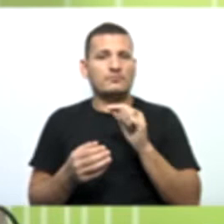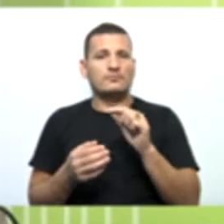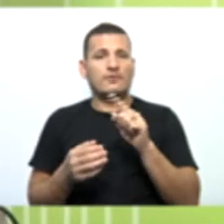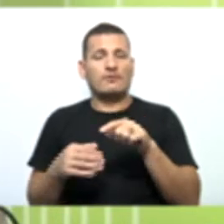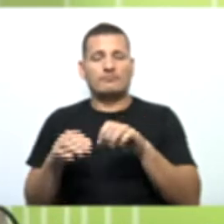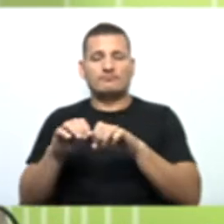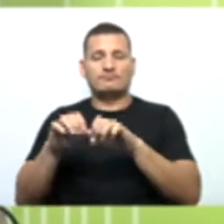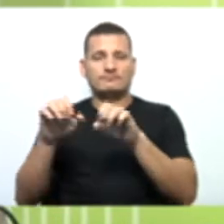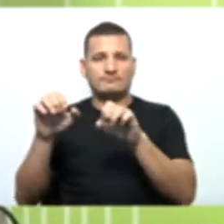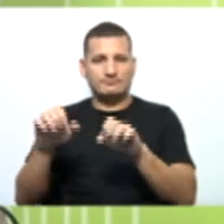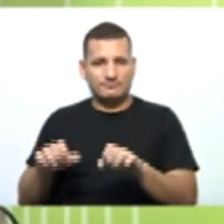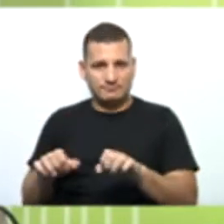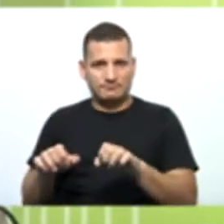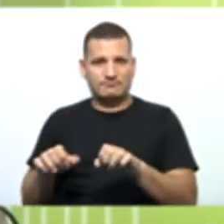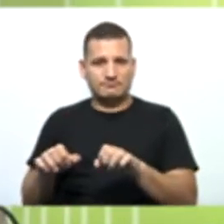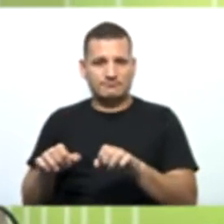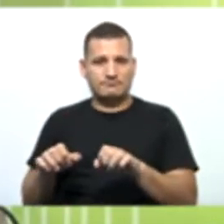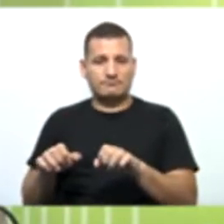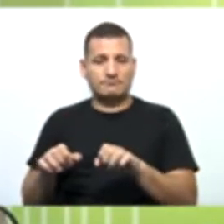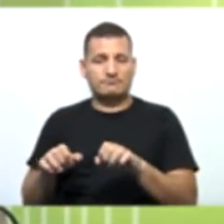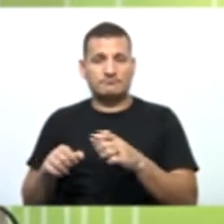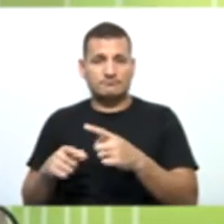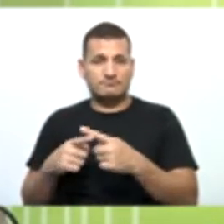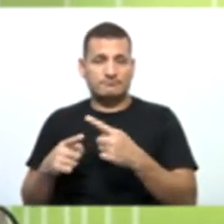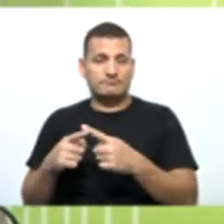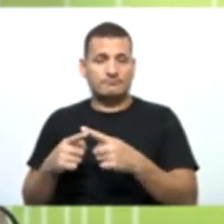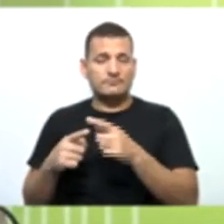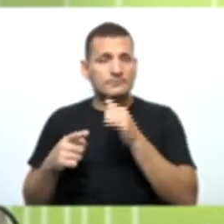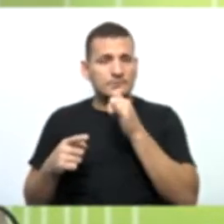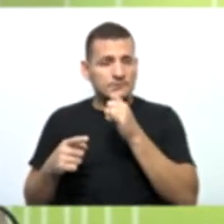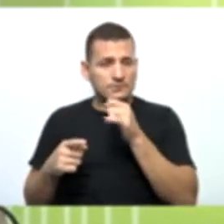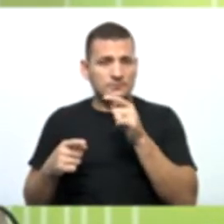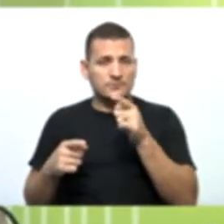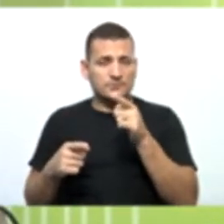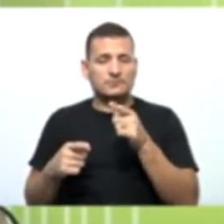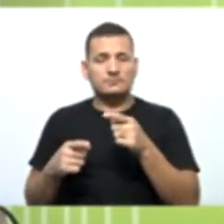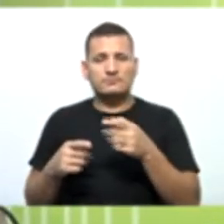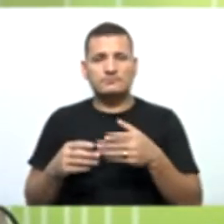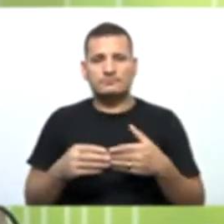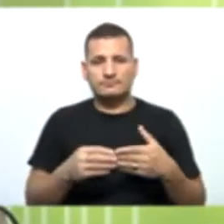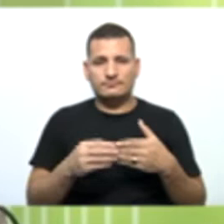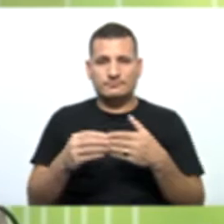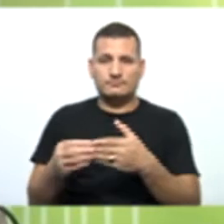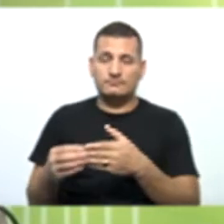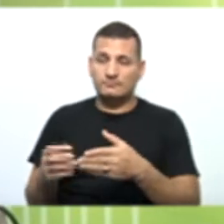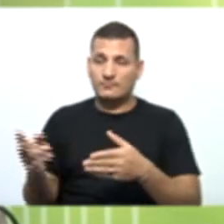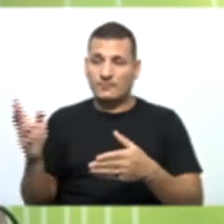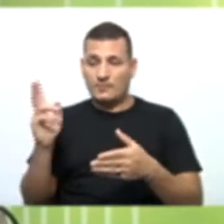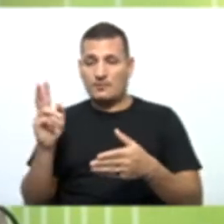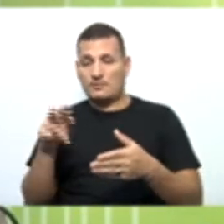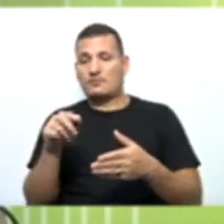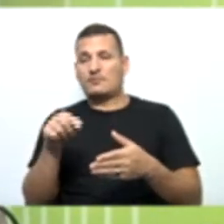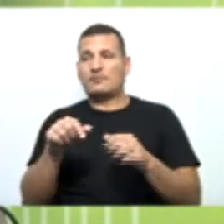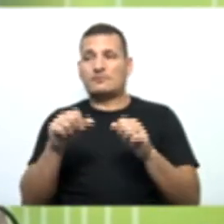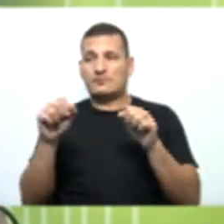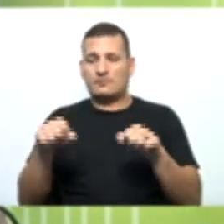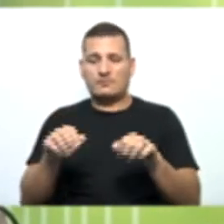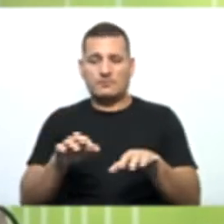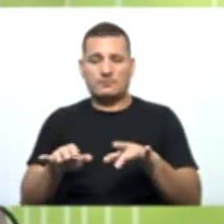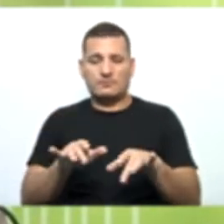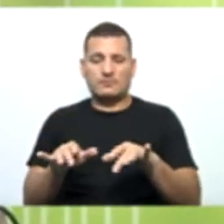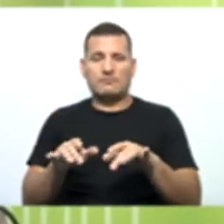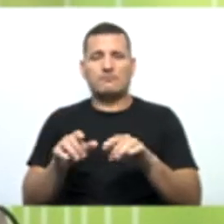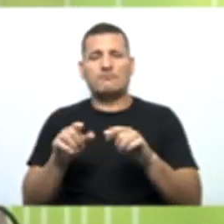dorsal. Por quê? Não adianta nada se você chega lá com um produto, desenvolvi aqui esse sistema. Mas aí, como que